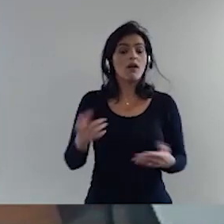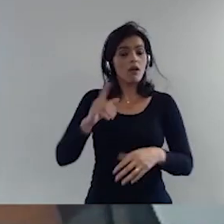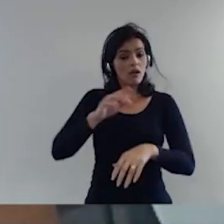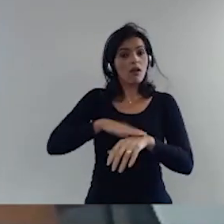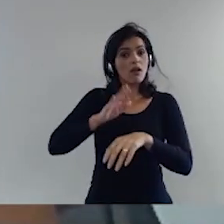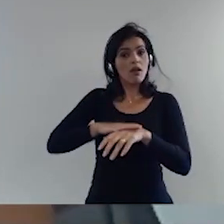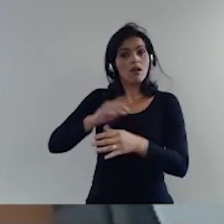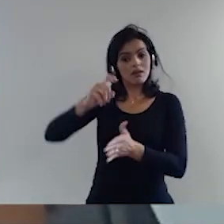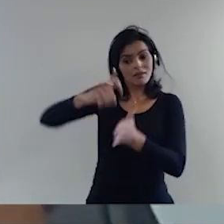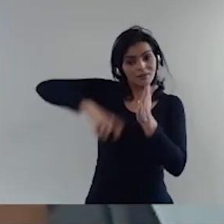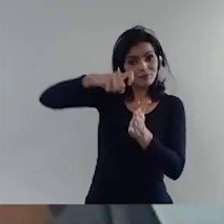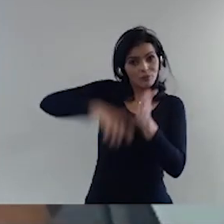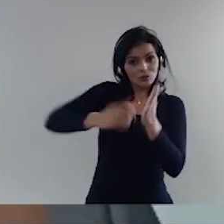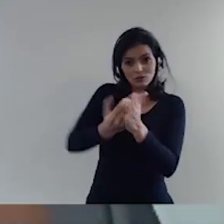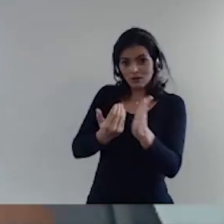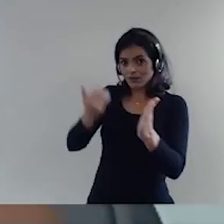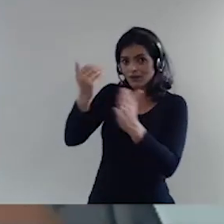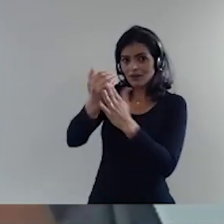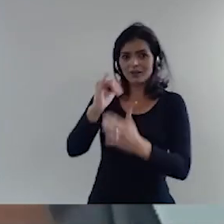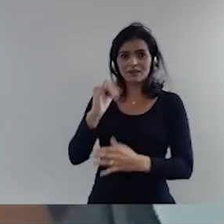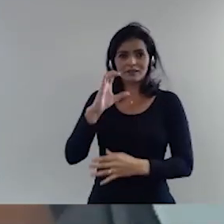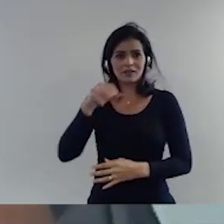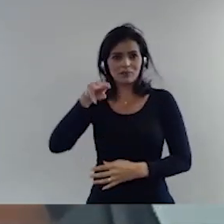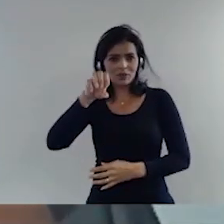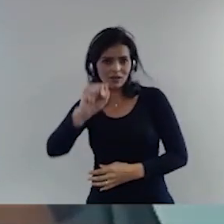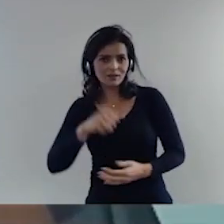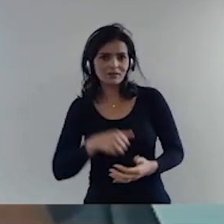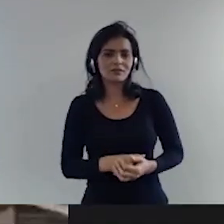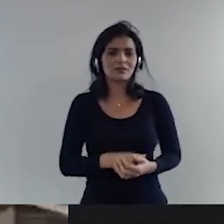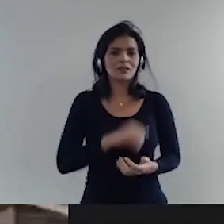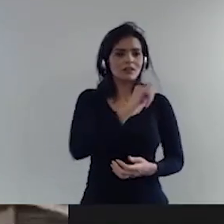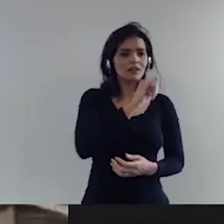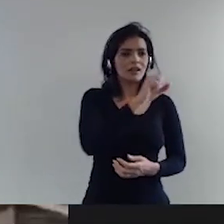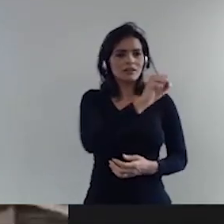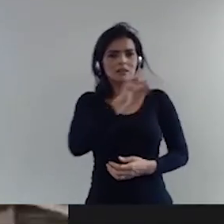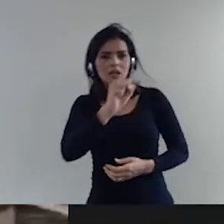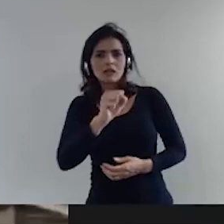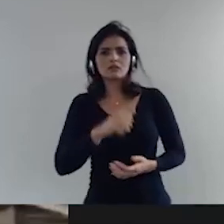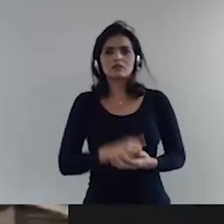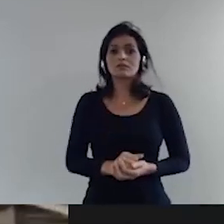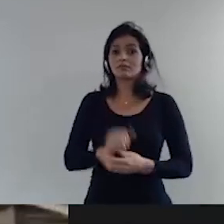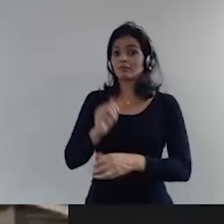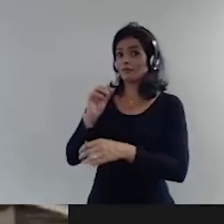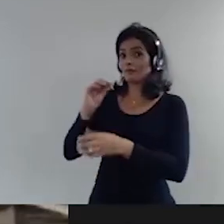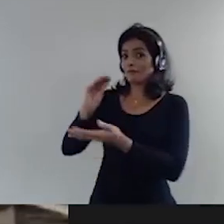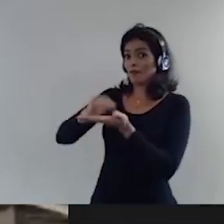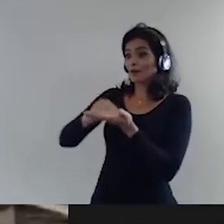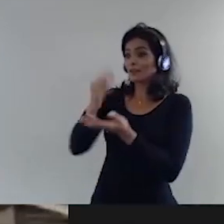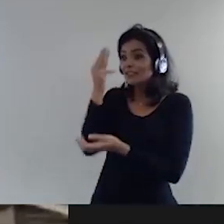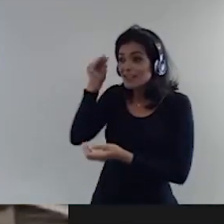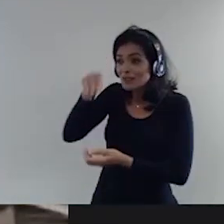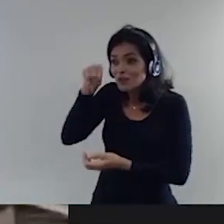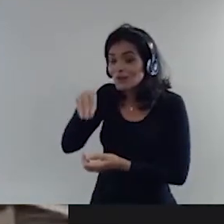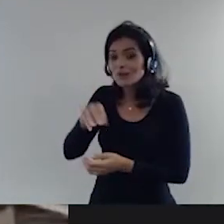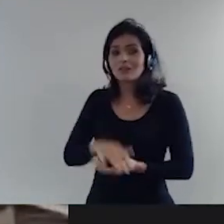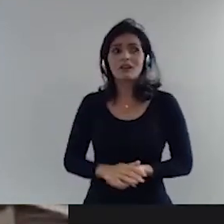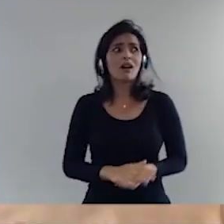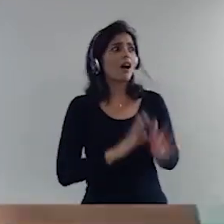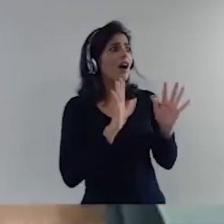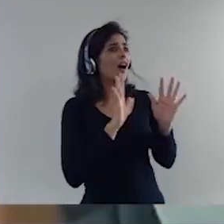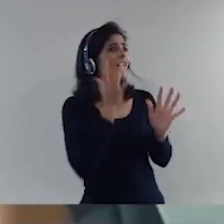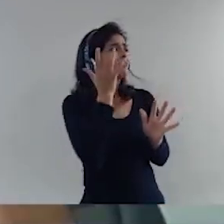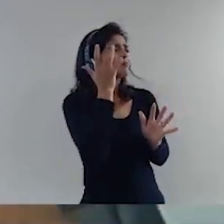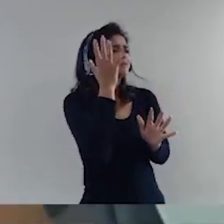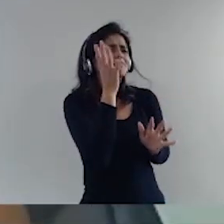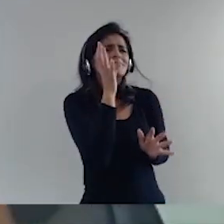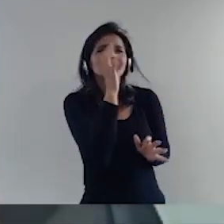a carga tributária. Aumentar o ICMS, 3 aumentar o minutos, ISS. doutor. 3 Quanto? minutos. 3 3. minutos. Acabo fácil.